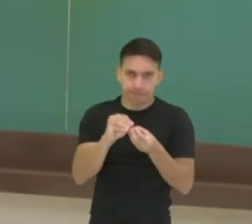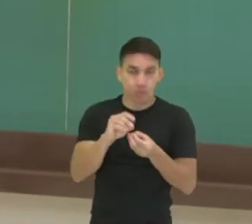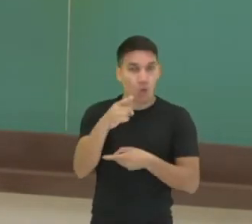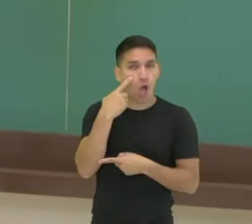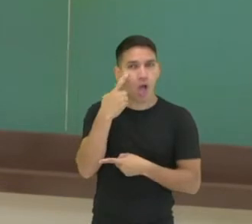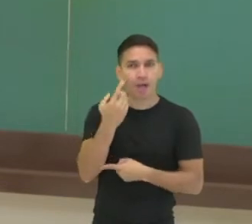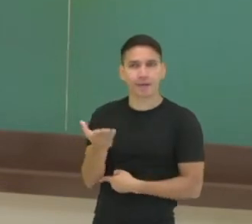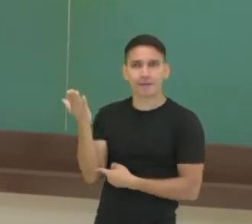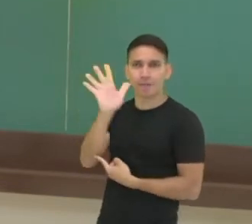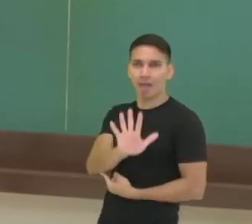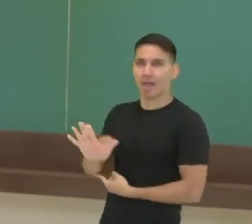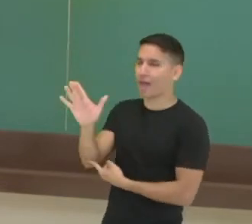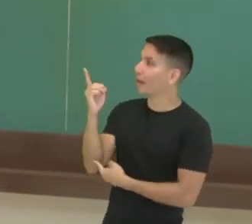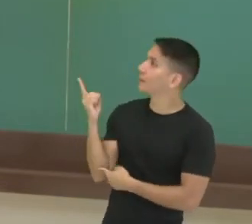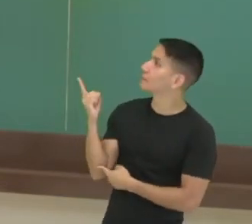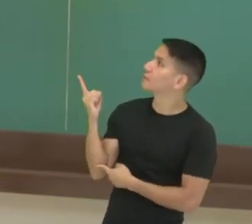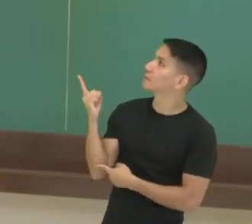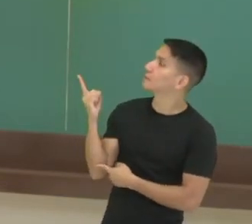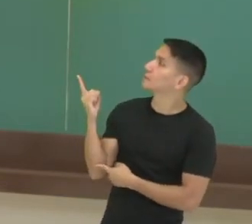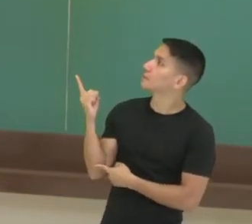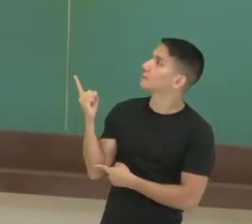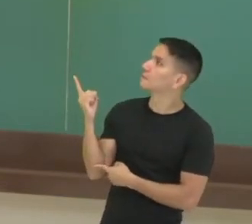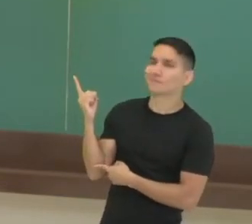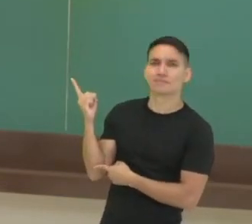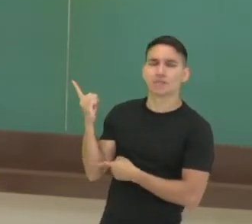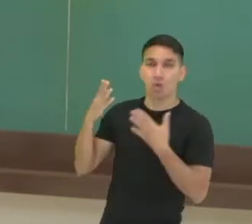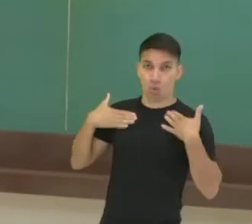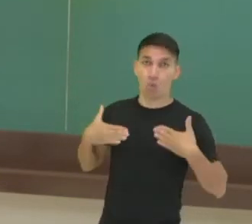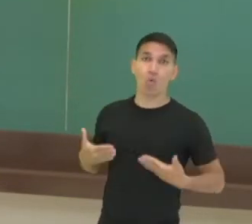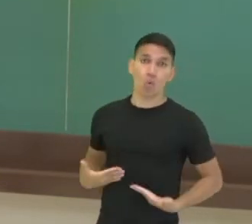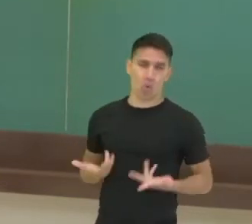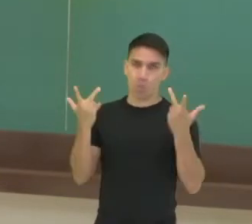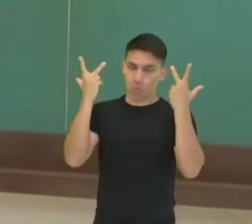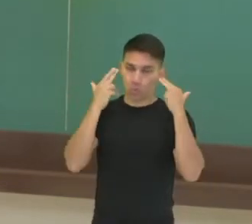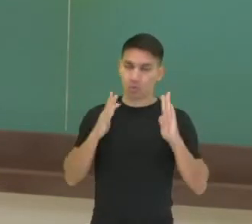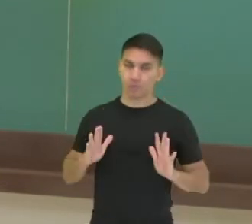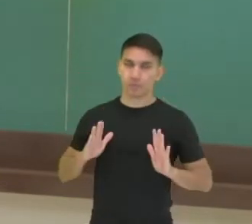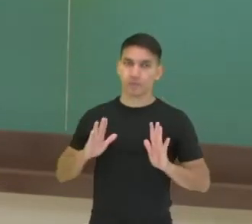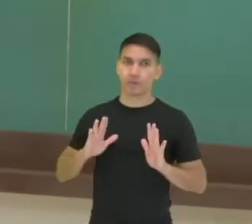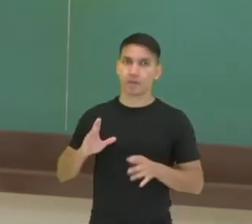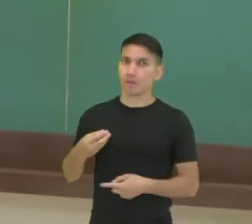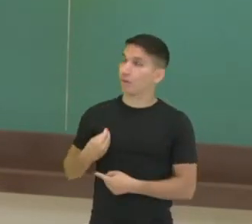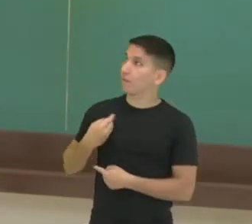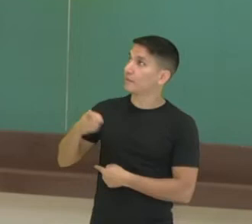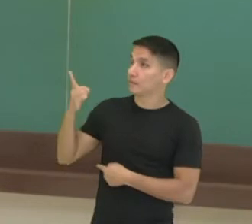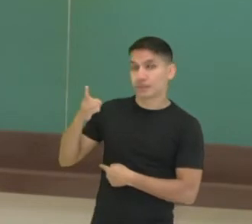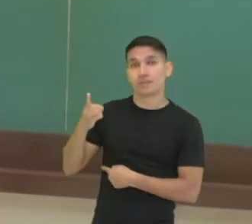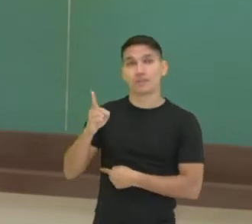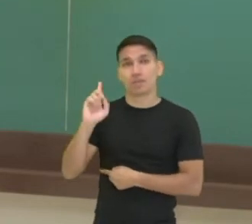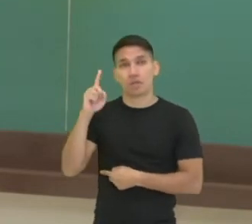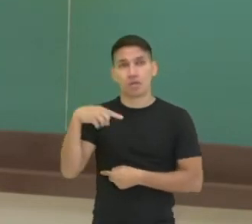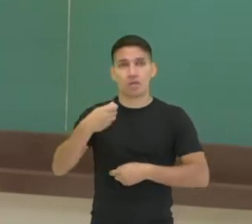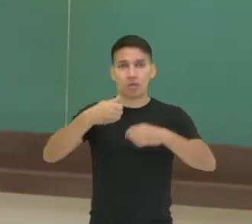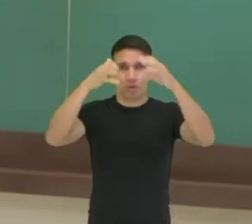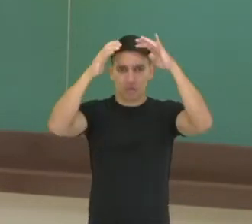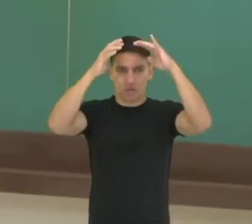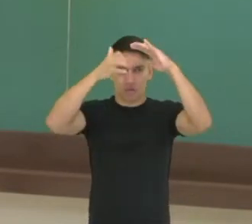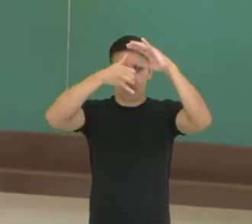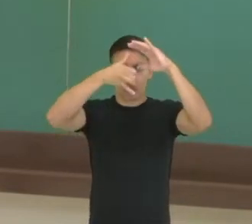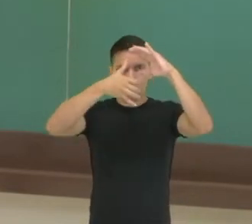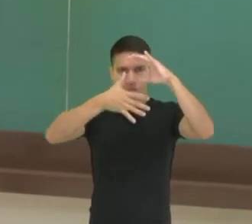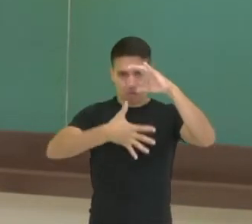Observe na tela a imagem de um corpo, um organismo, com o nosso sistema